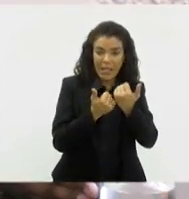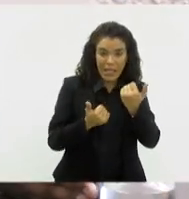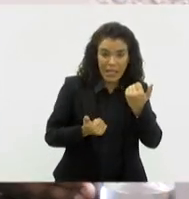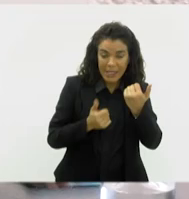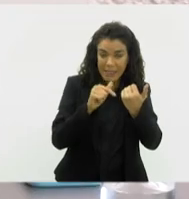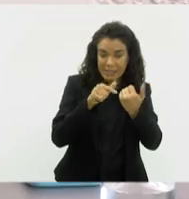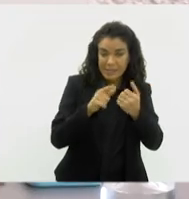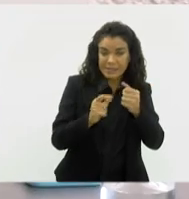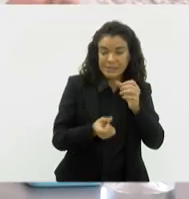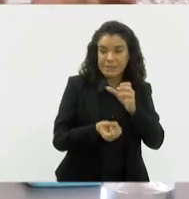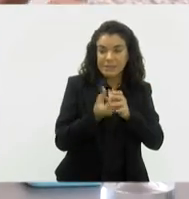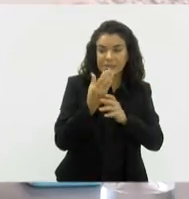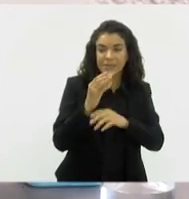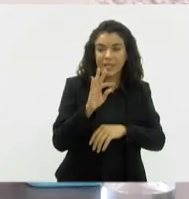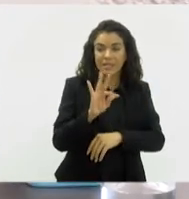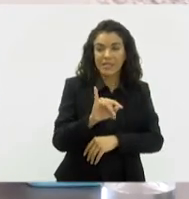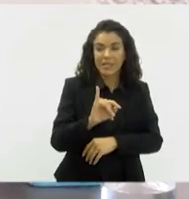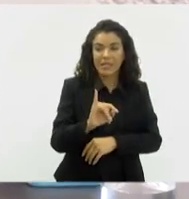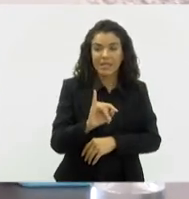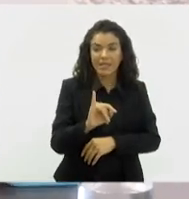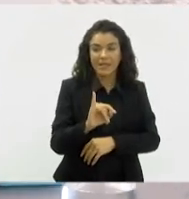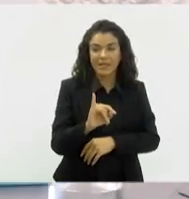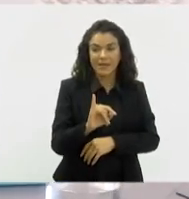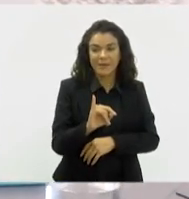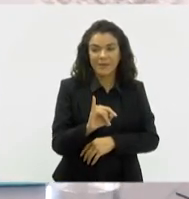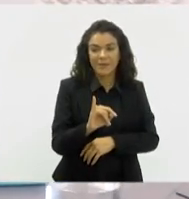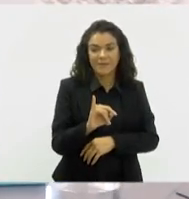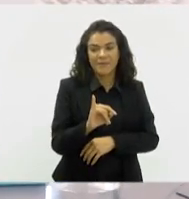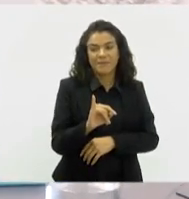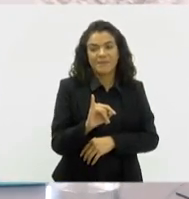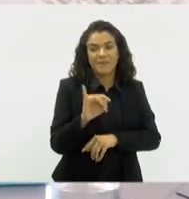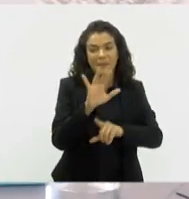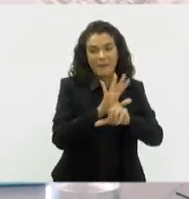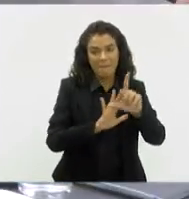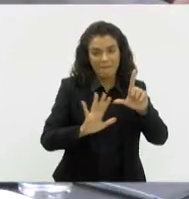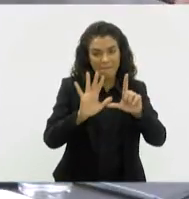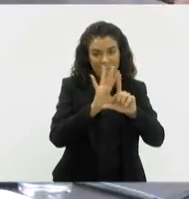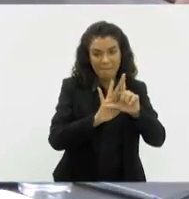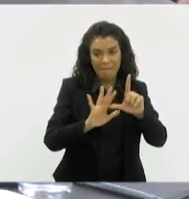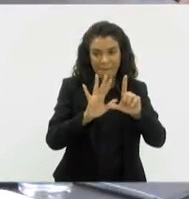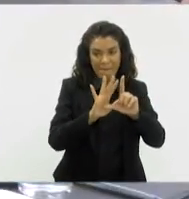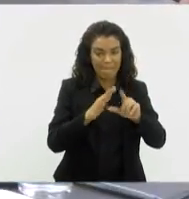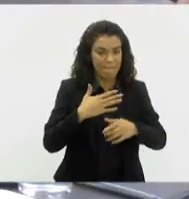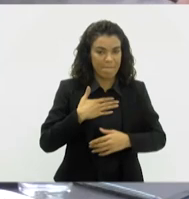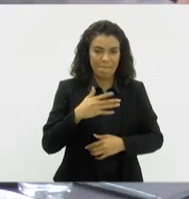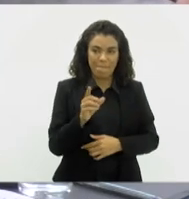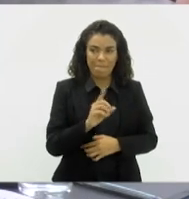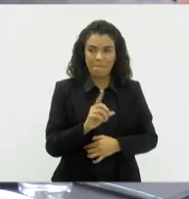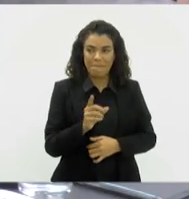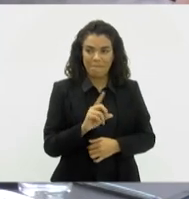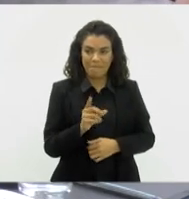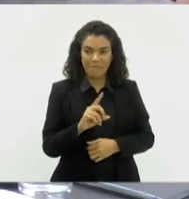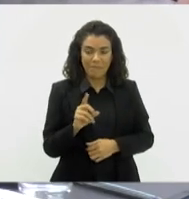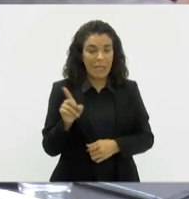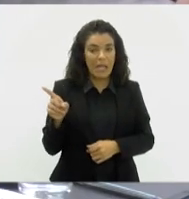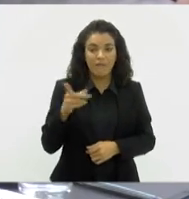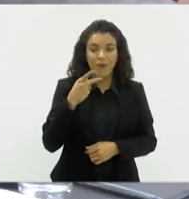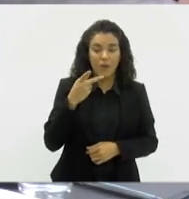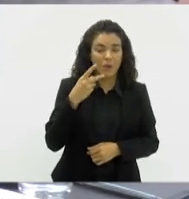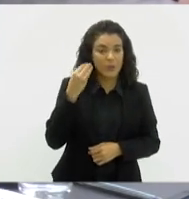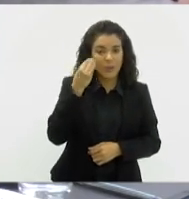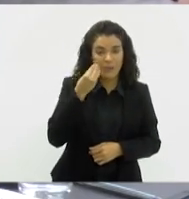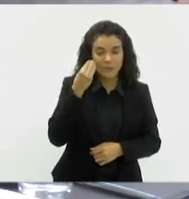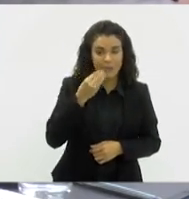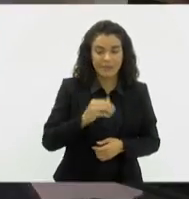a plataforma Dani, são profissionais da área. Quem trouxe a plataforma como uma suposta experiência foi Vossa Excelência, não fui eu. Sim, Vossa. Mas e eu ele disse que não teve essa experiência.